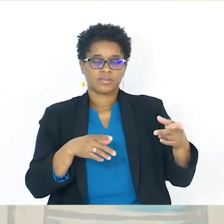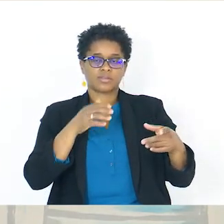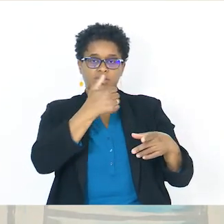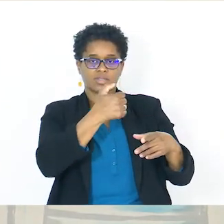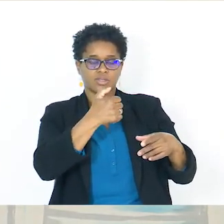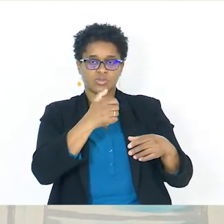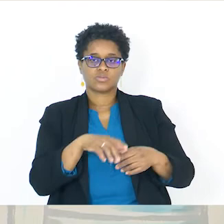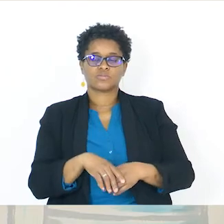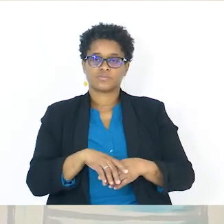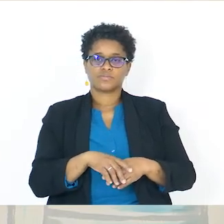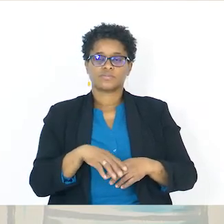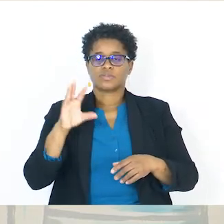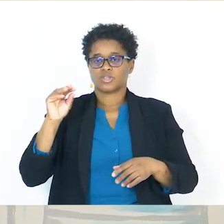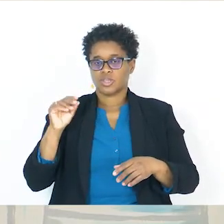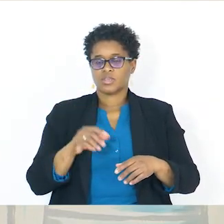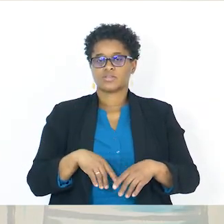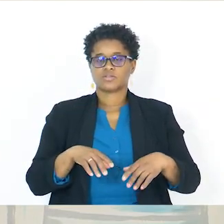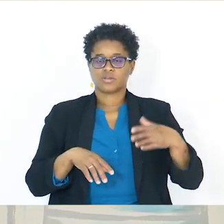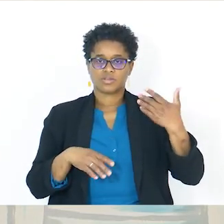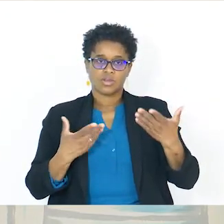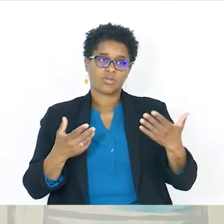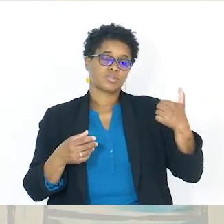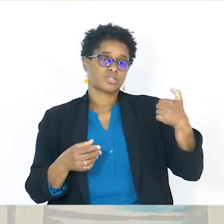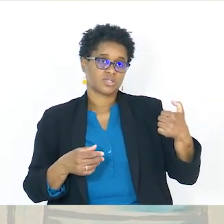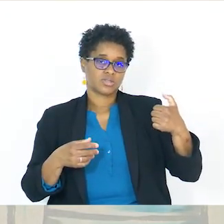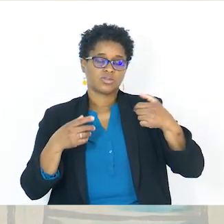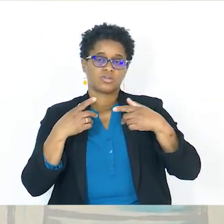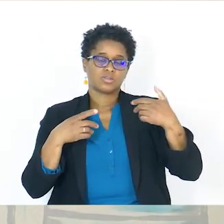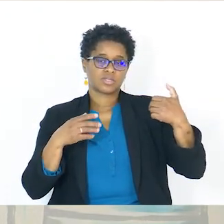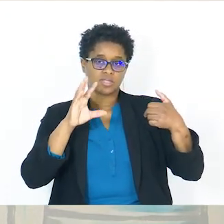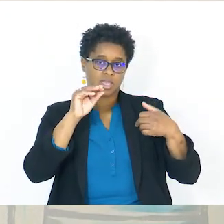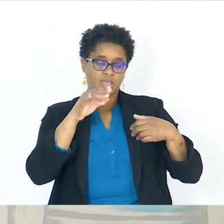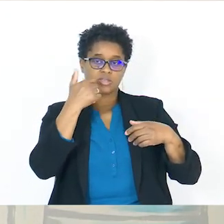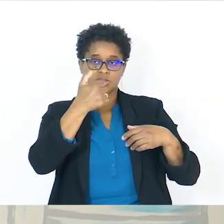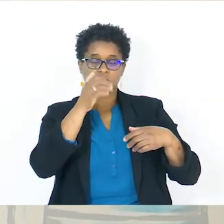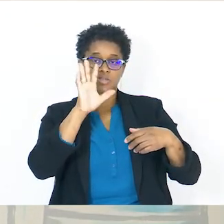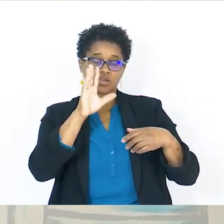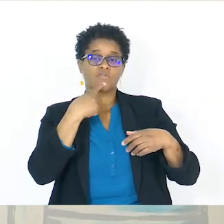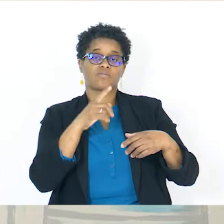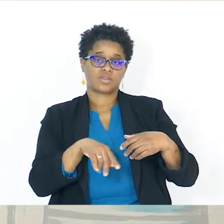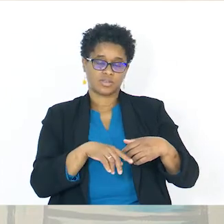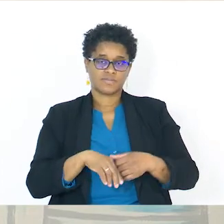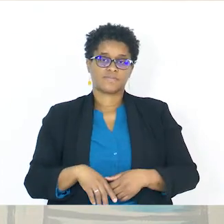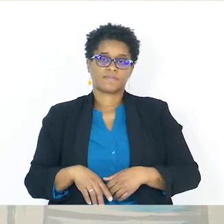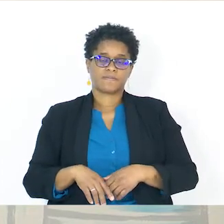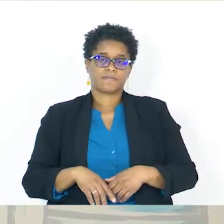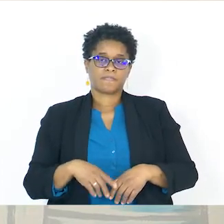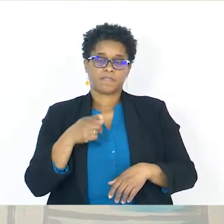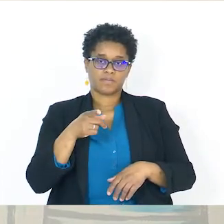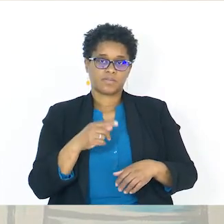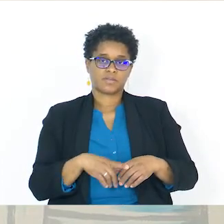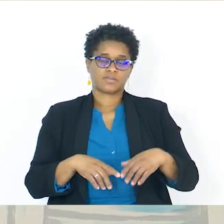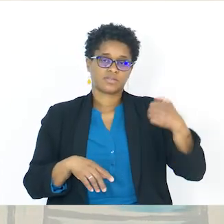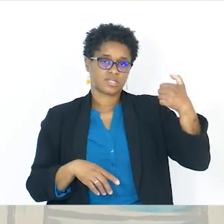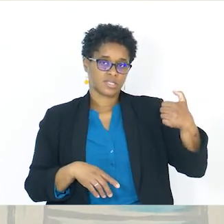último, quíntuplo de 10, ou seja, 10, 5 vezes. Então,